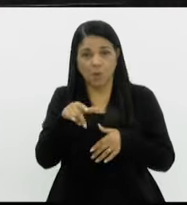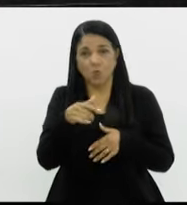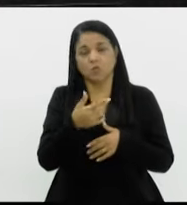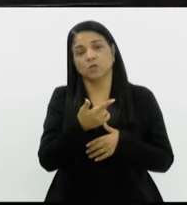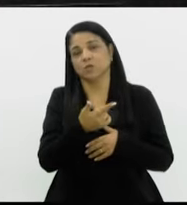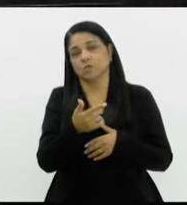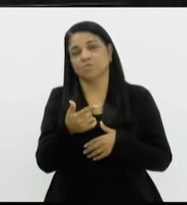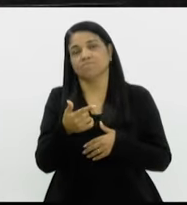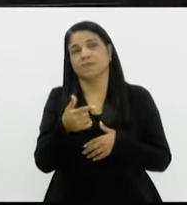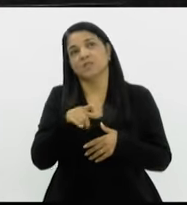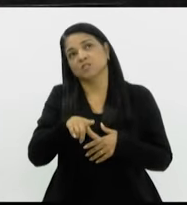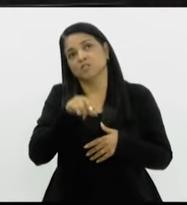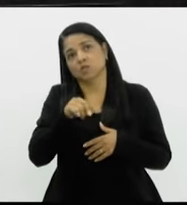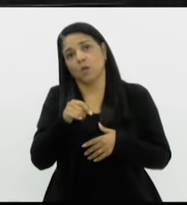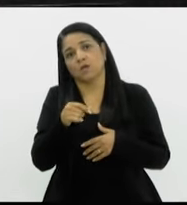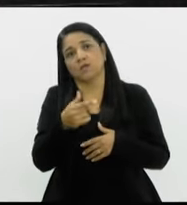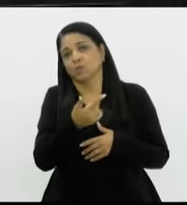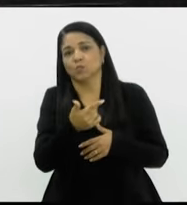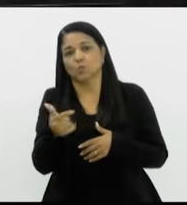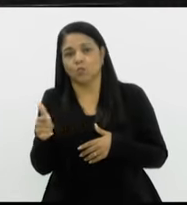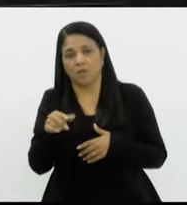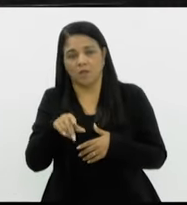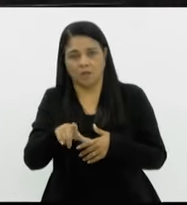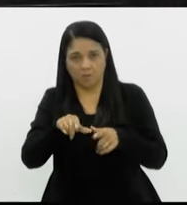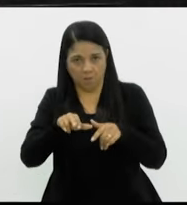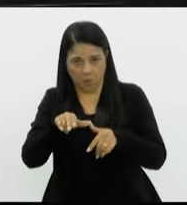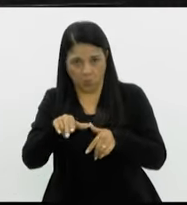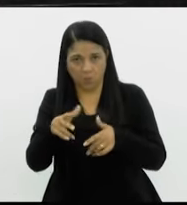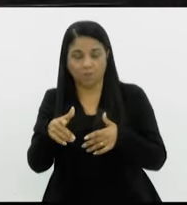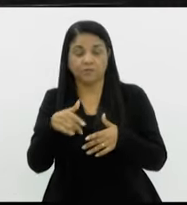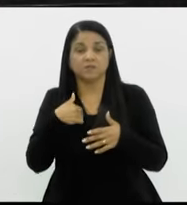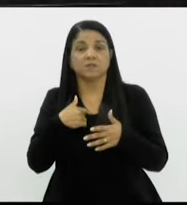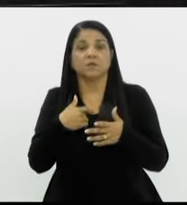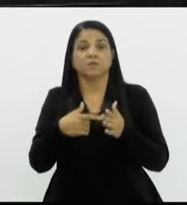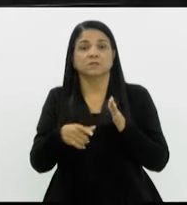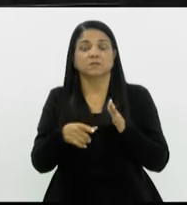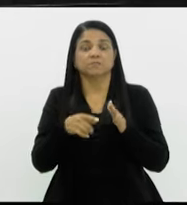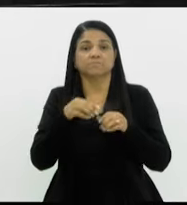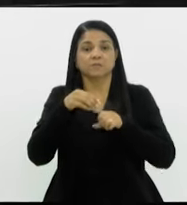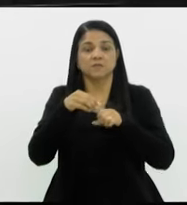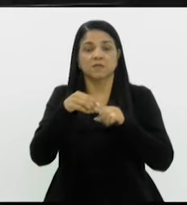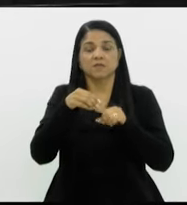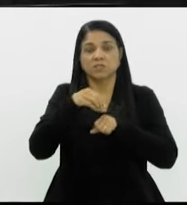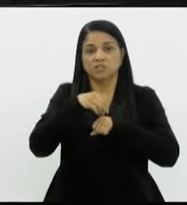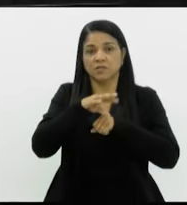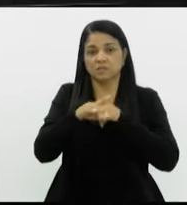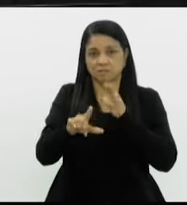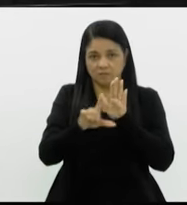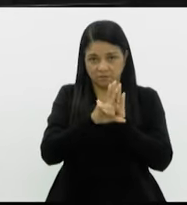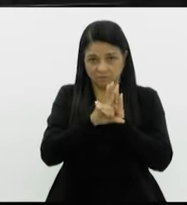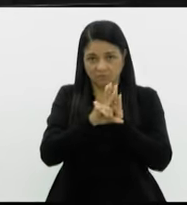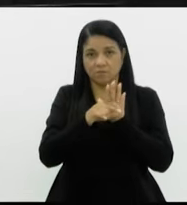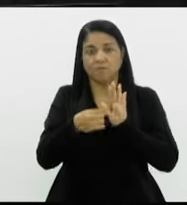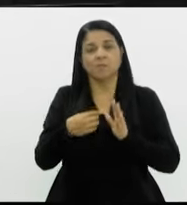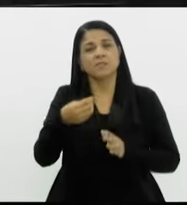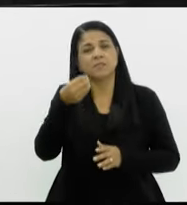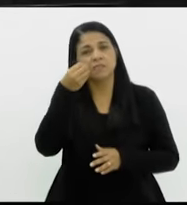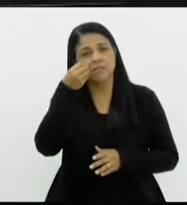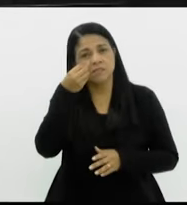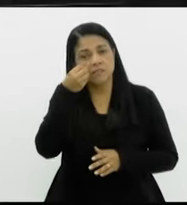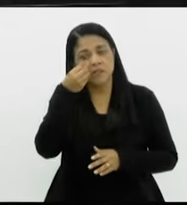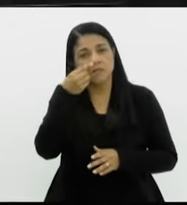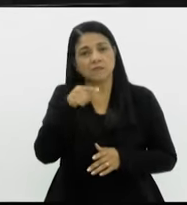irmãos. Então, essa presente indicação legislativa, ela traz a tentativa de contribuir